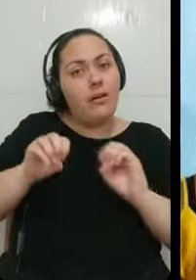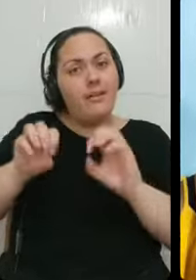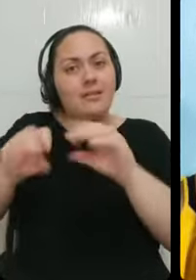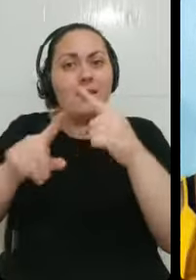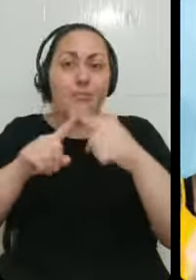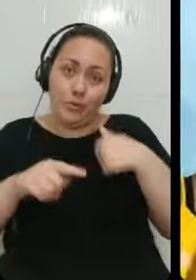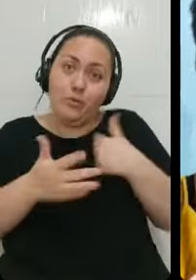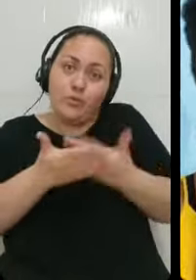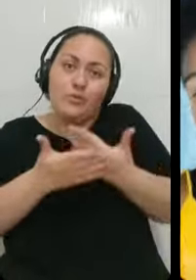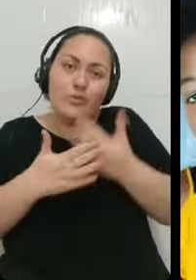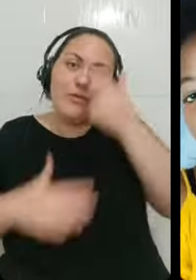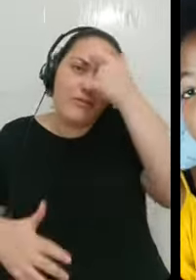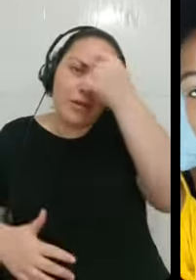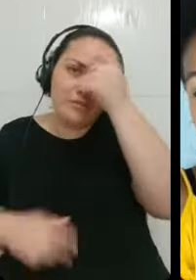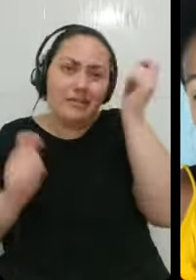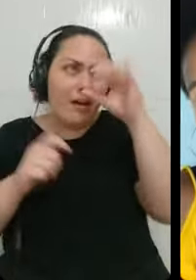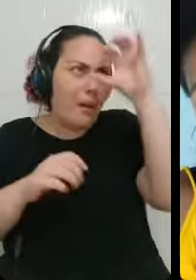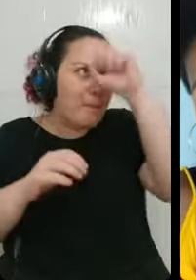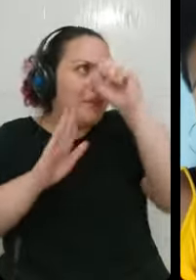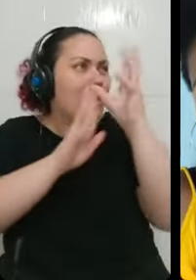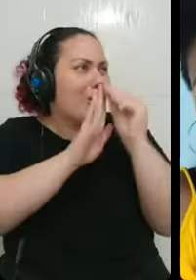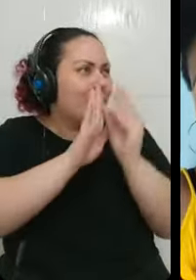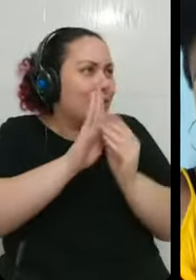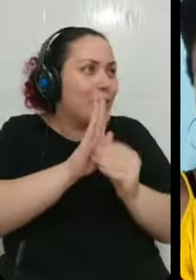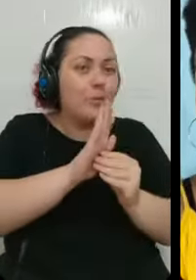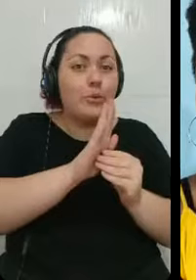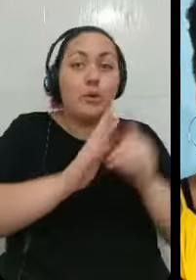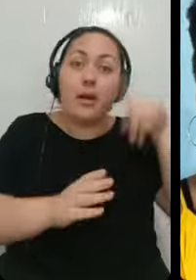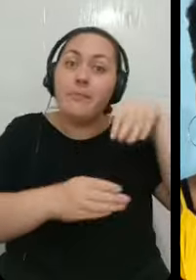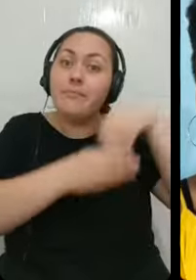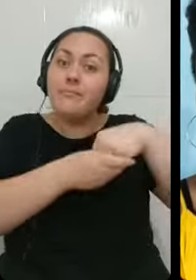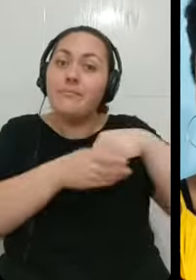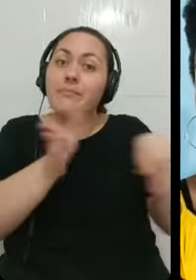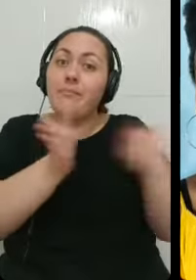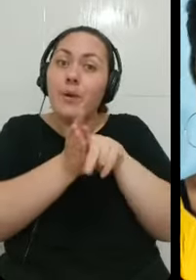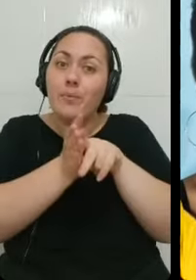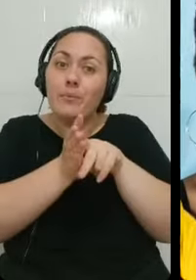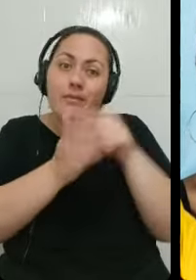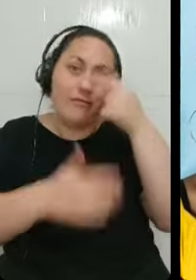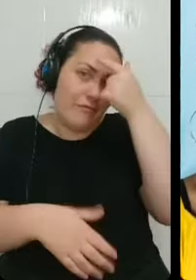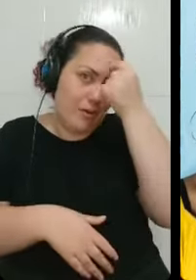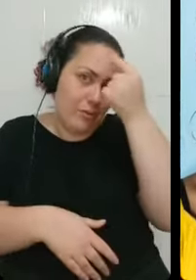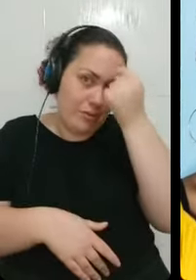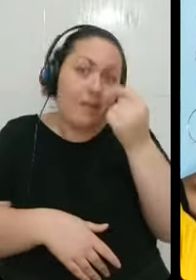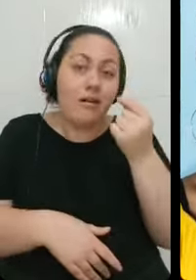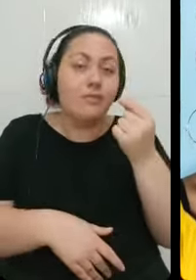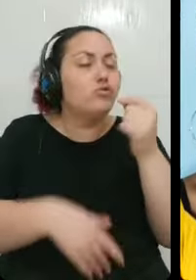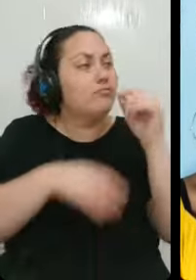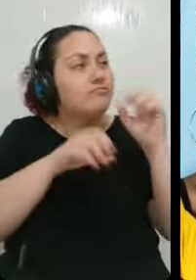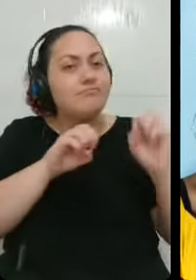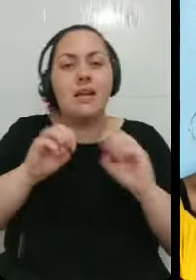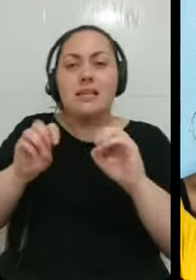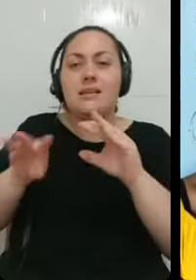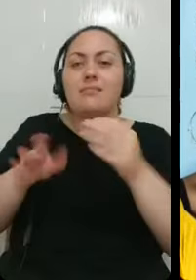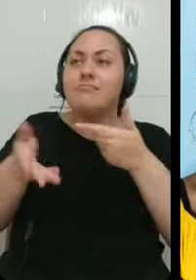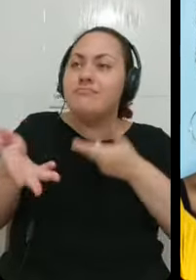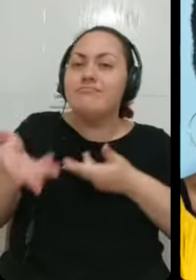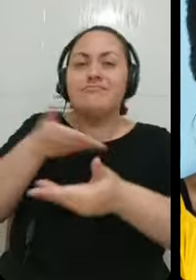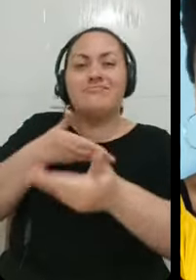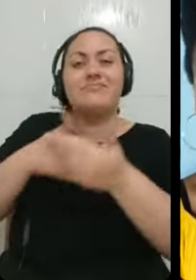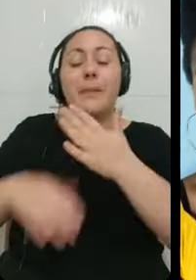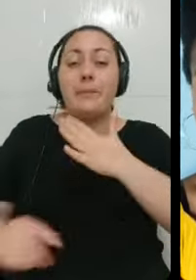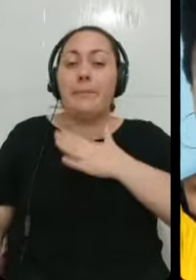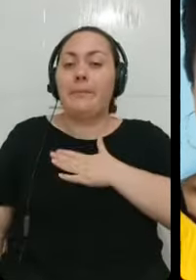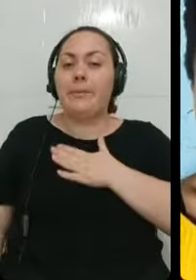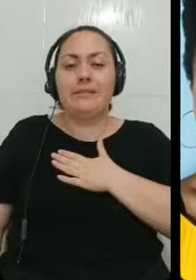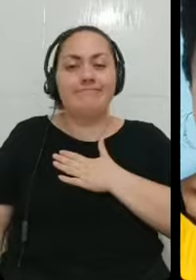ter aprender coisas que tu não vai aprender fora da faculdade, entendeu? Então, eu acho que esse meu lado, tipo, desenvolveu demais, é. Toda a